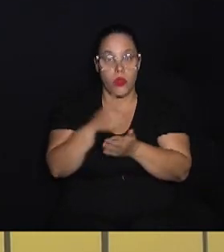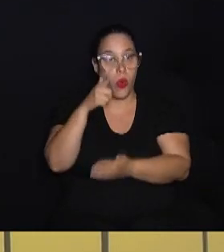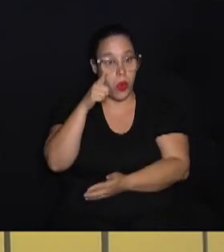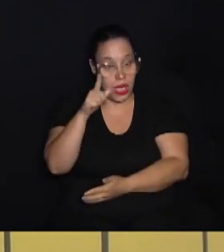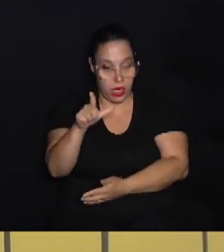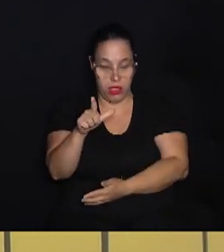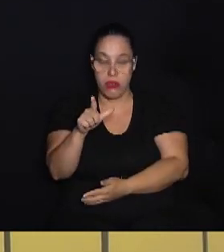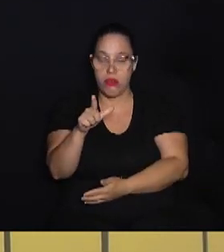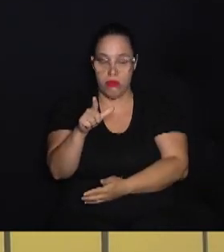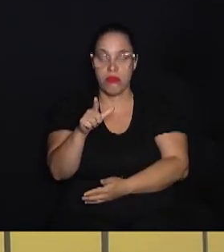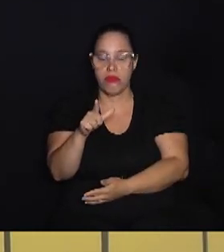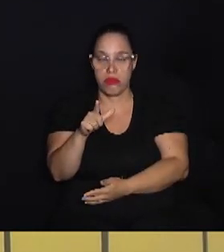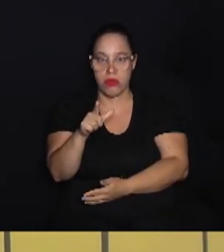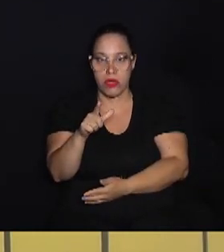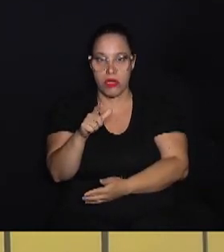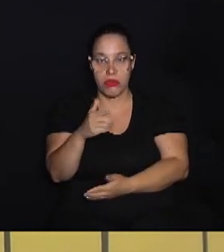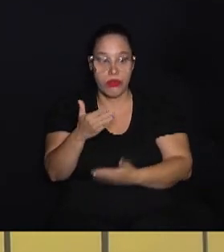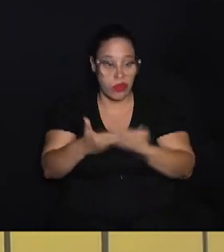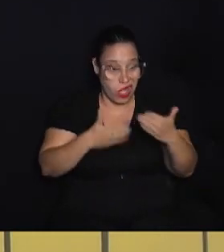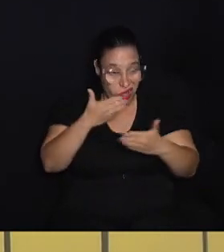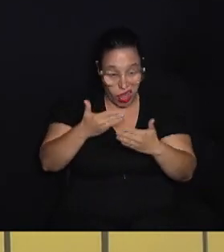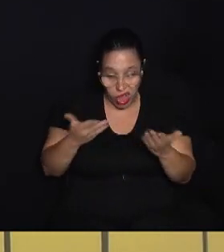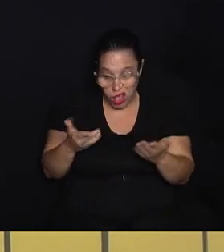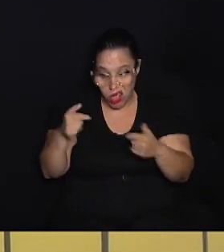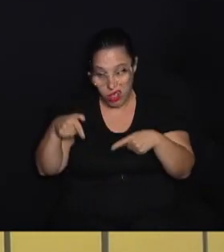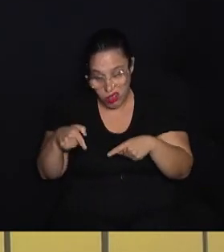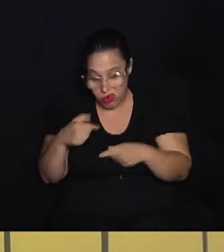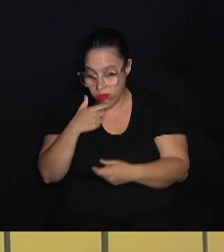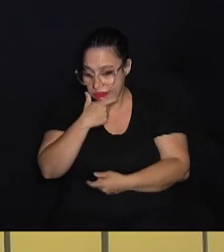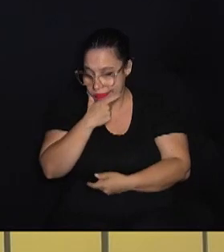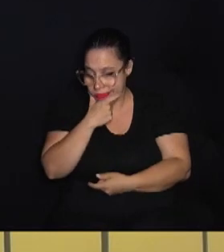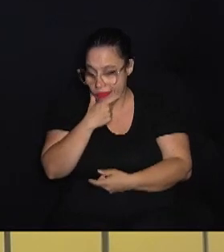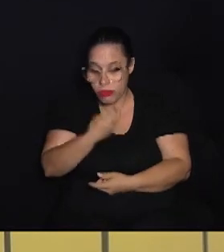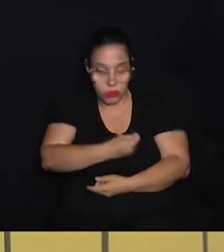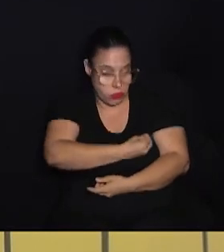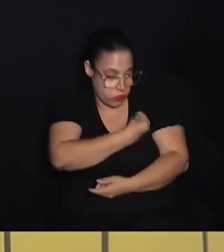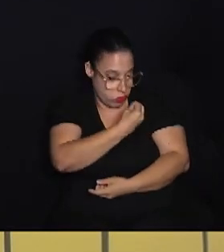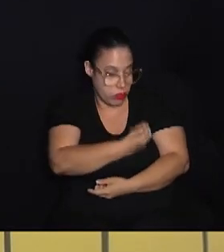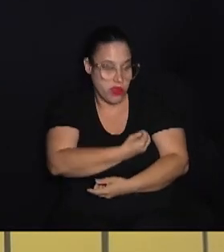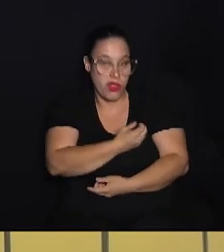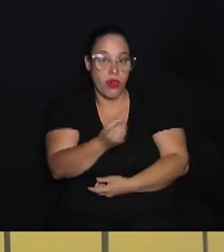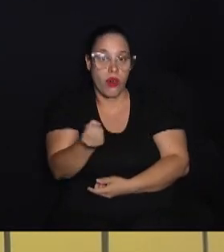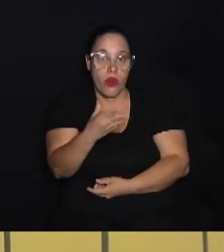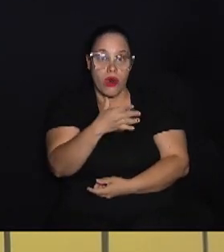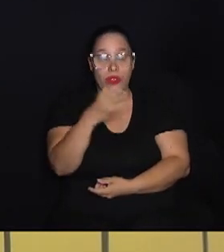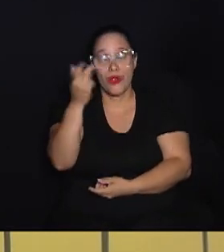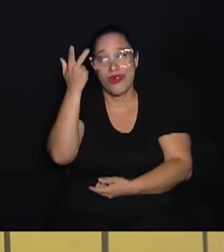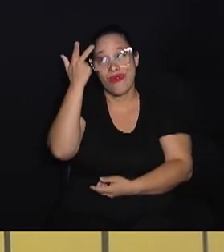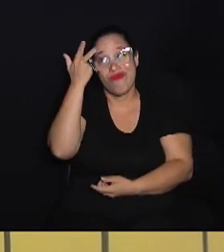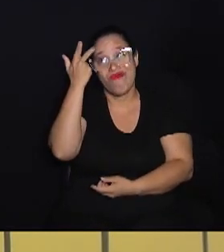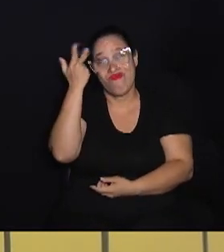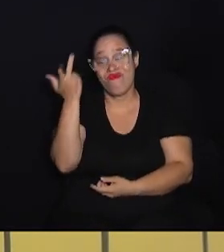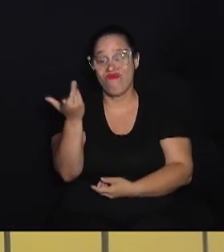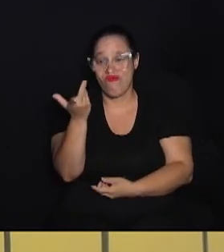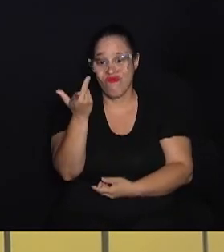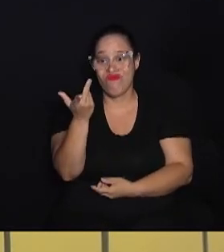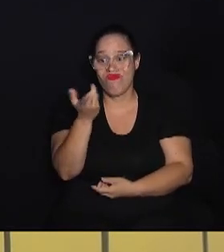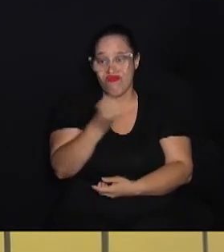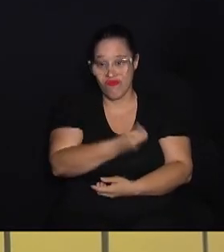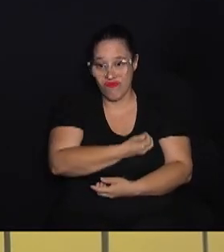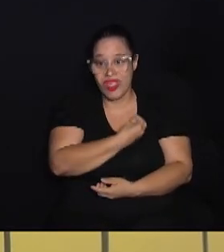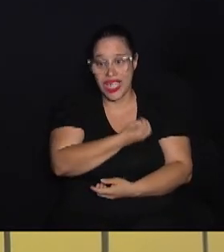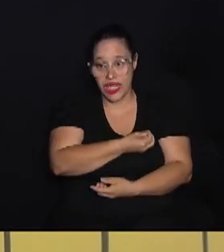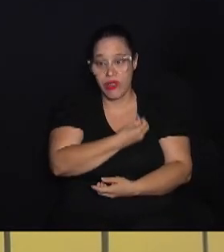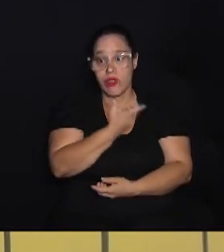consigam lidar com isso, né? E viver nesse novo normal que a gente está vivenciando,